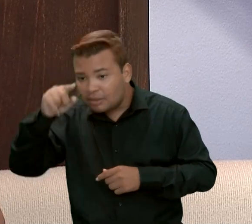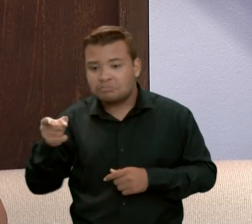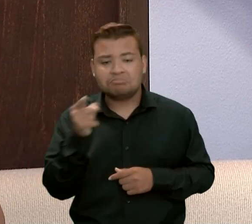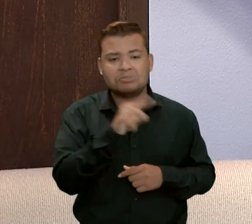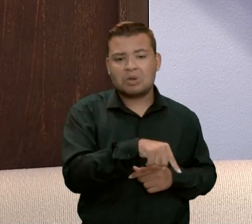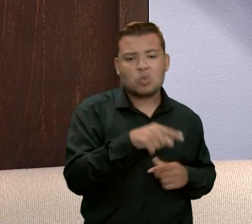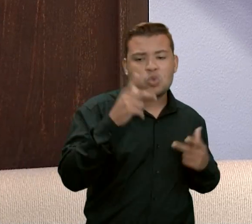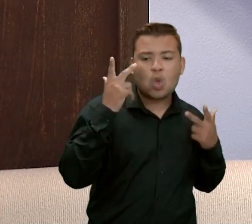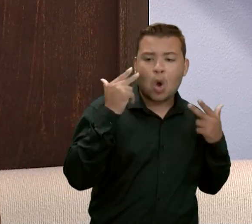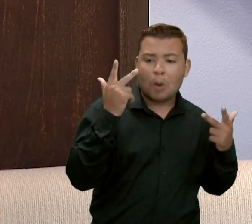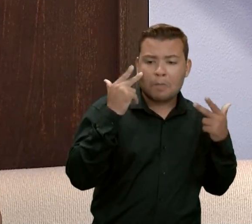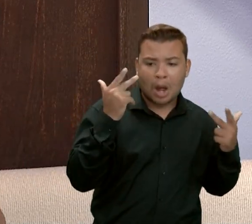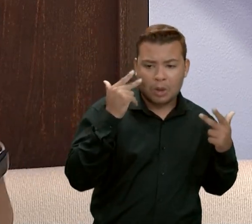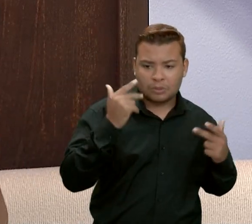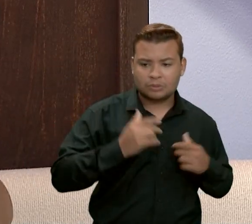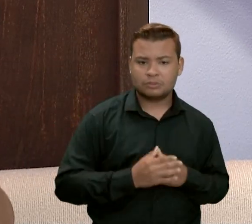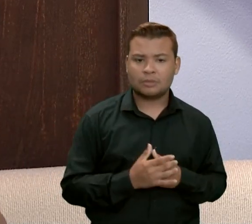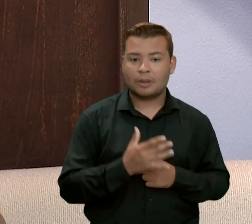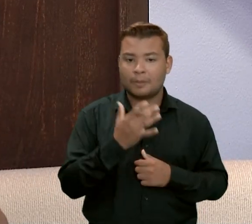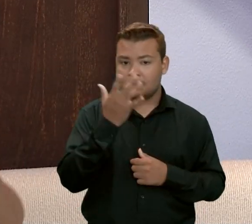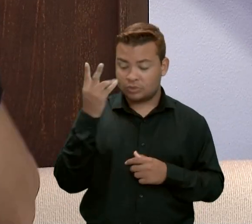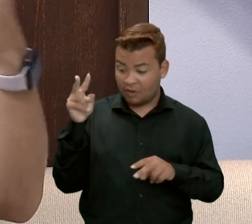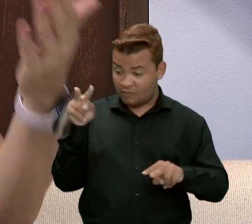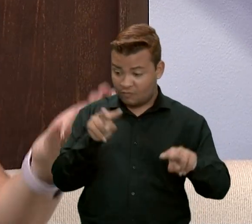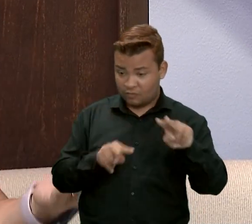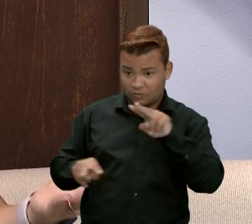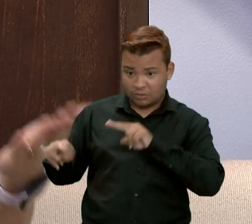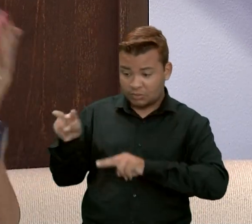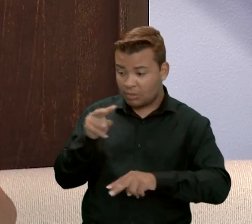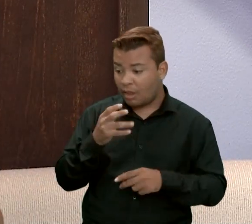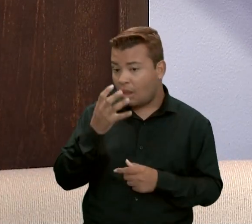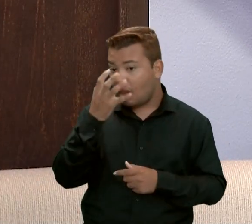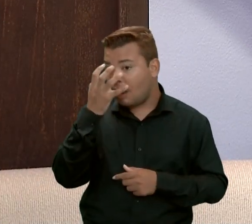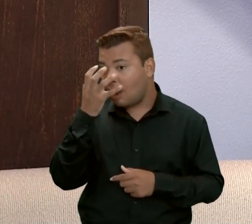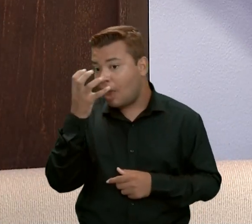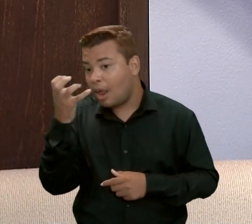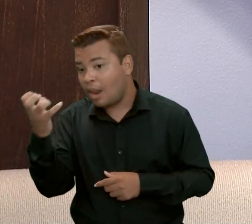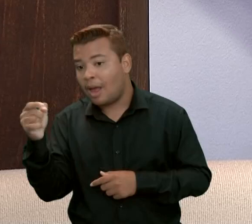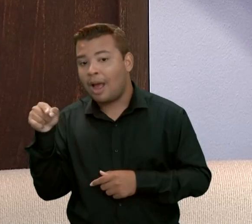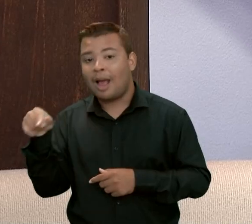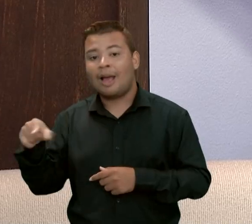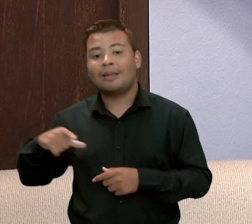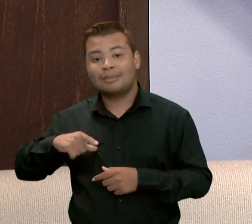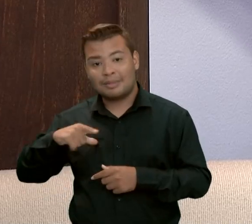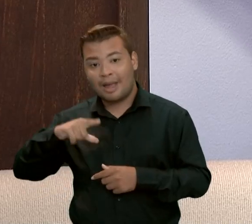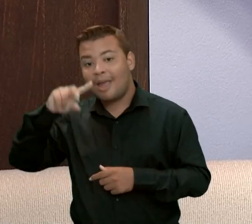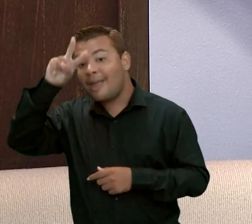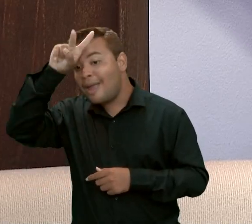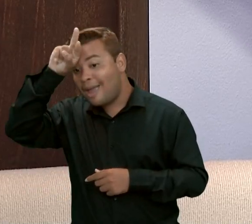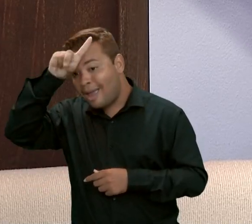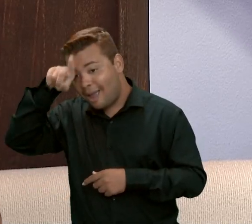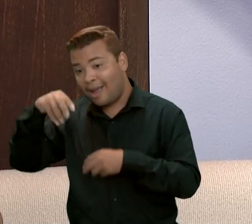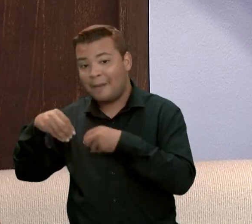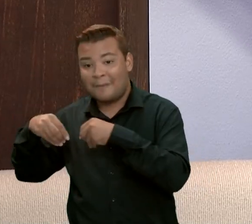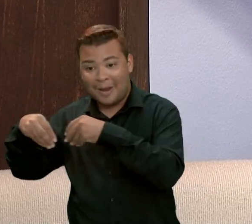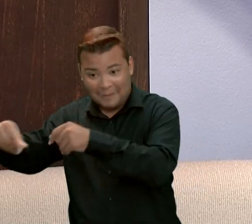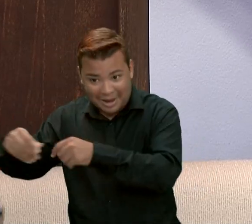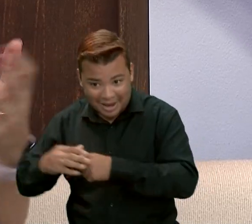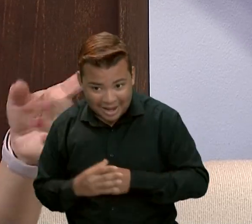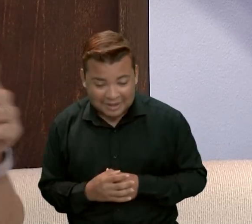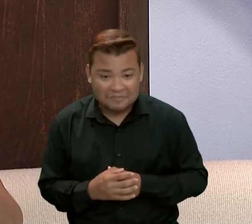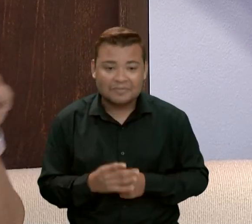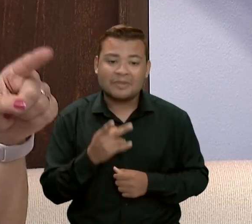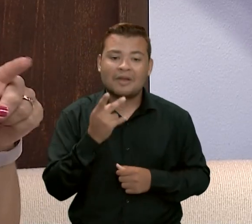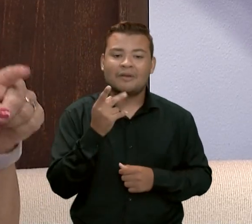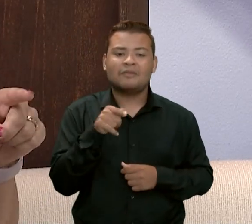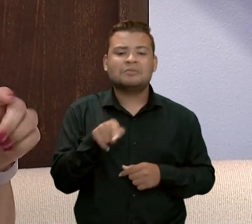normal. E as pessoas optaram visualmente pelo pão com a adição dos tenébrios. E aí, quando a gente revelava, né,